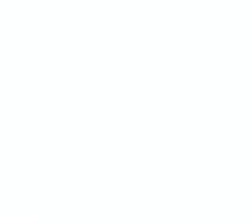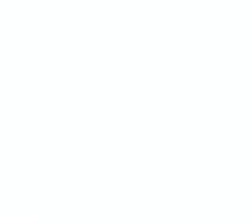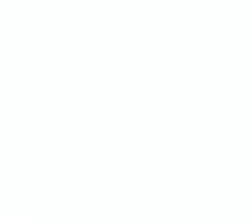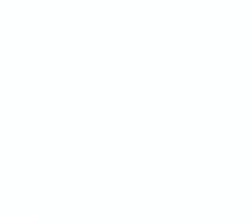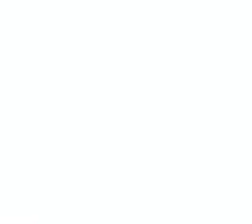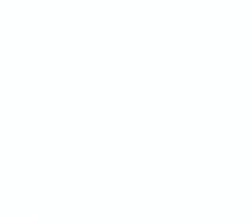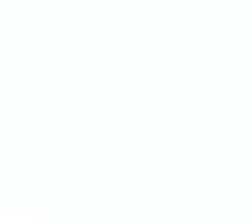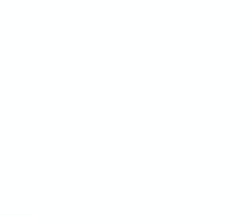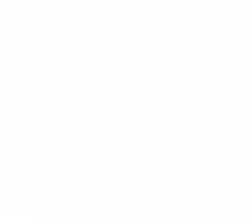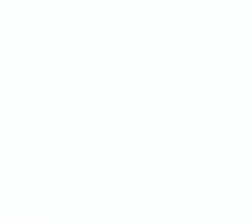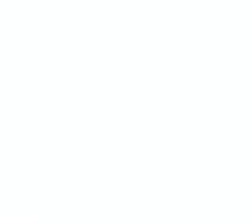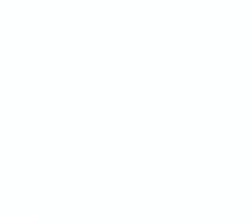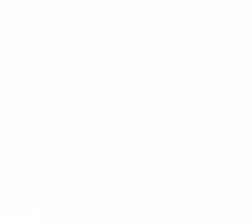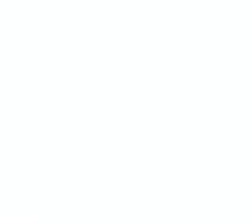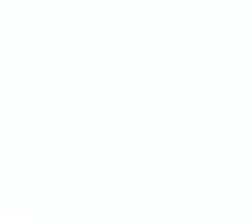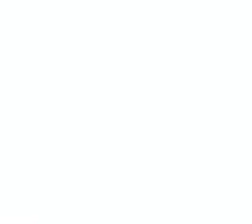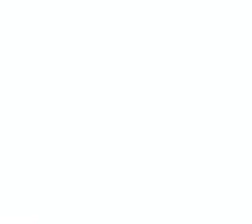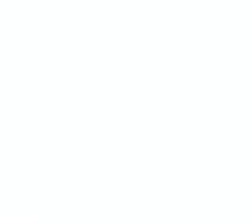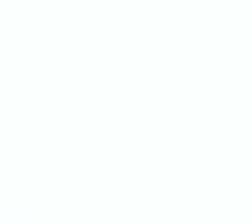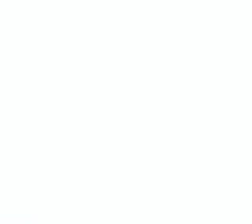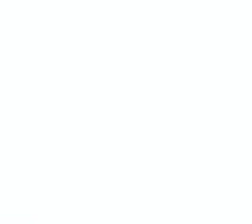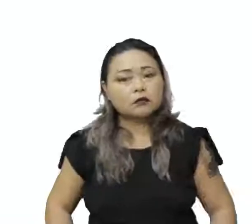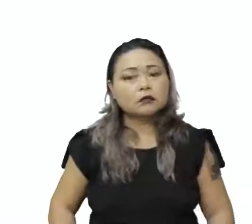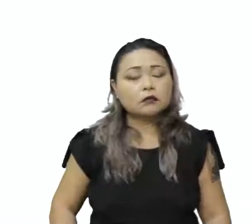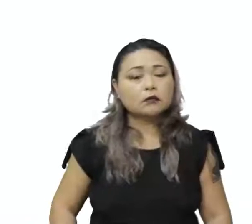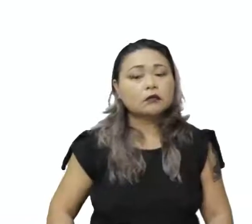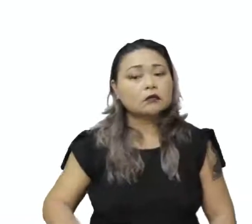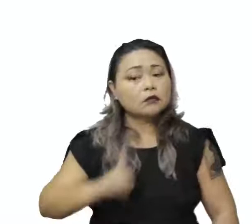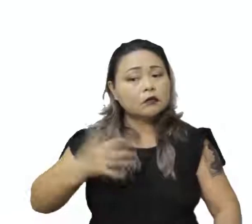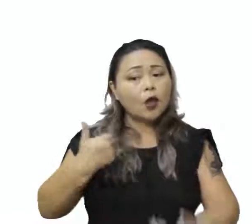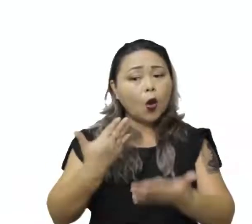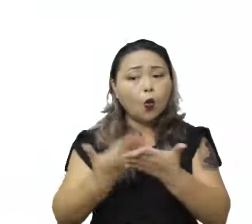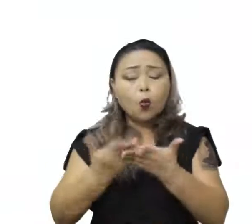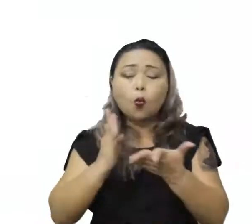Nós não podemos, por isso que eu falei que nós temos uma aula para